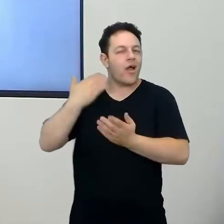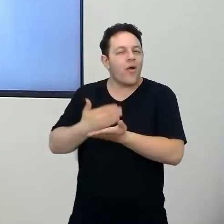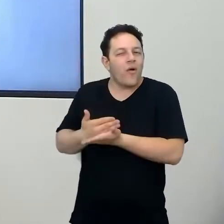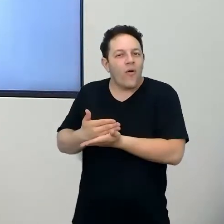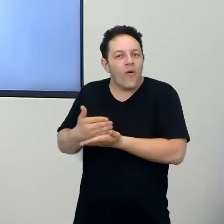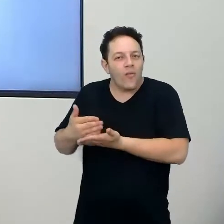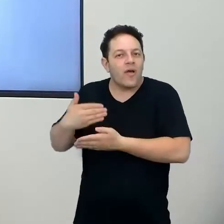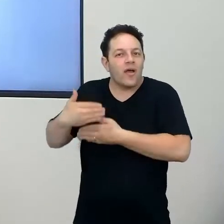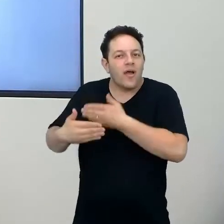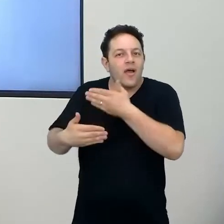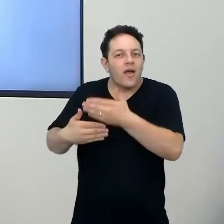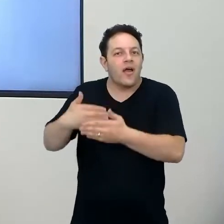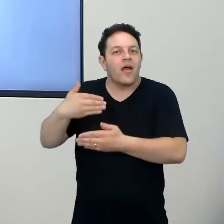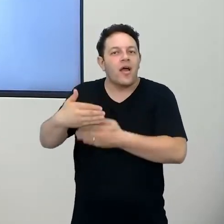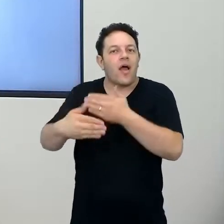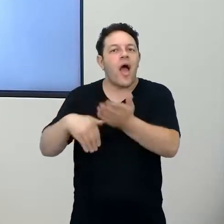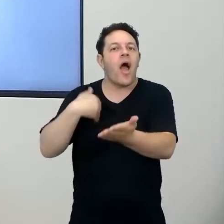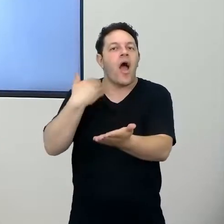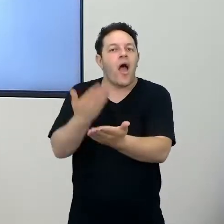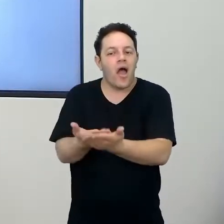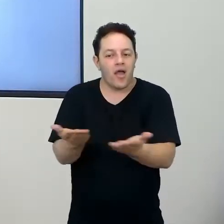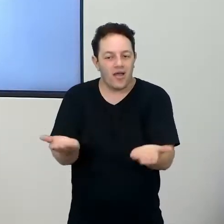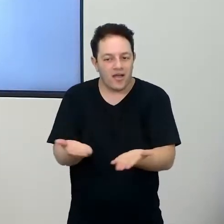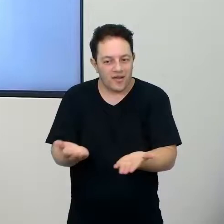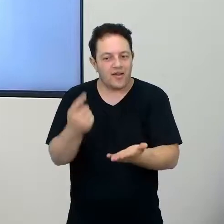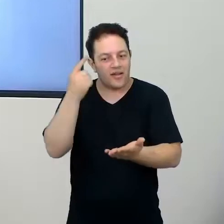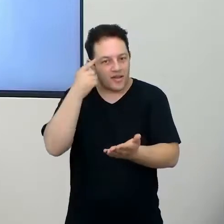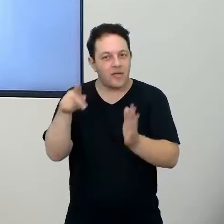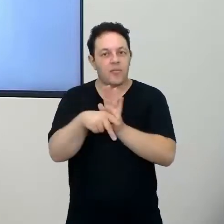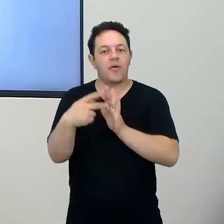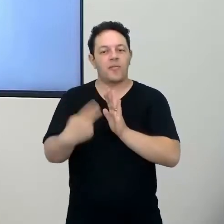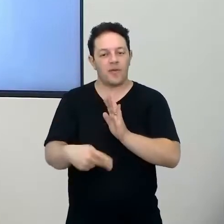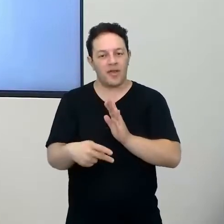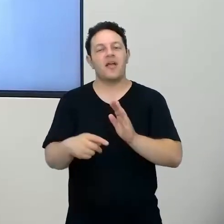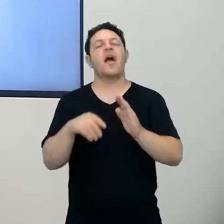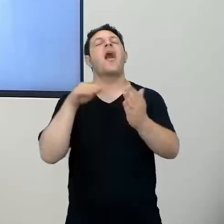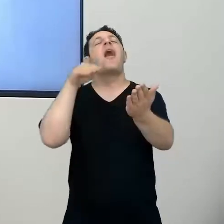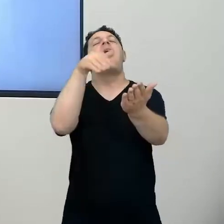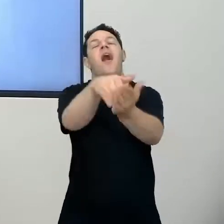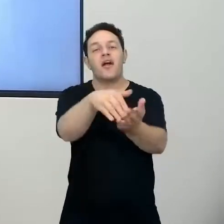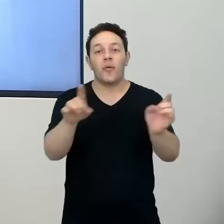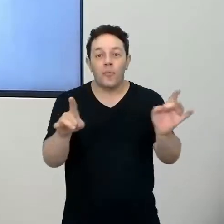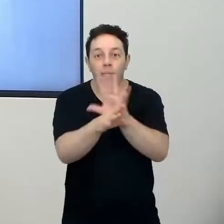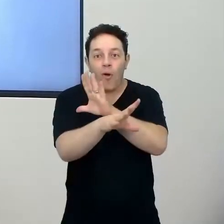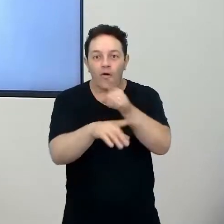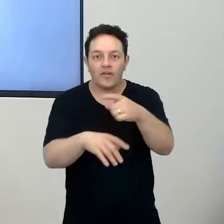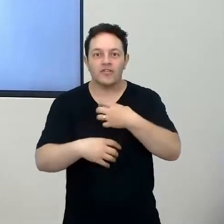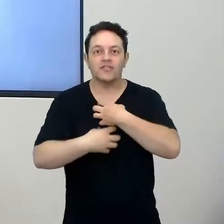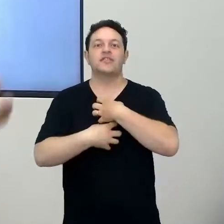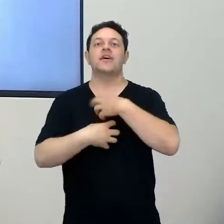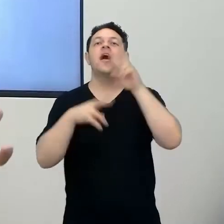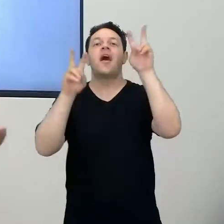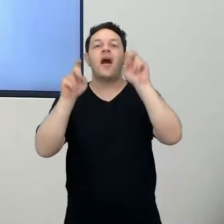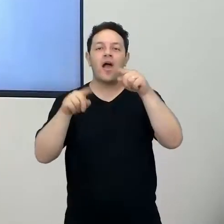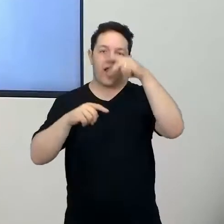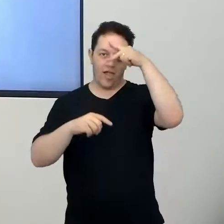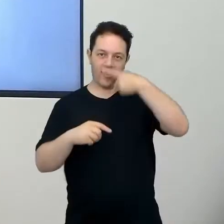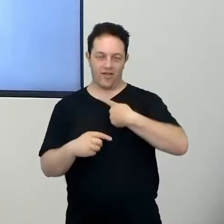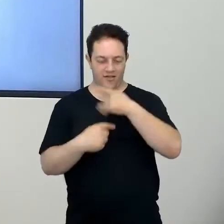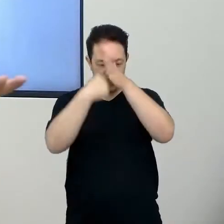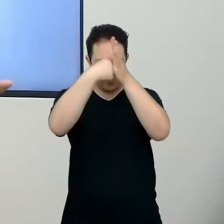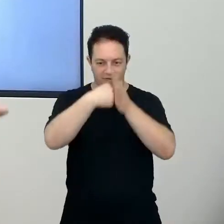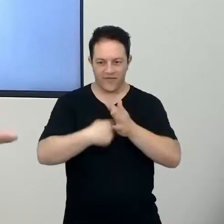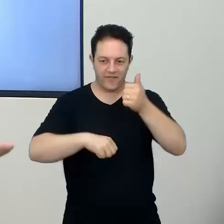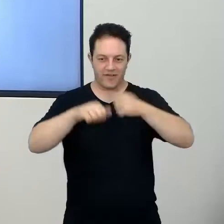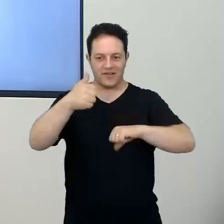aí desse componente dentro dessa unidade curricular até o final. Assim você vai fazer o que nós chamamos de autoavaliação.